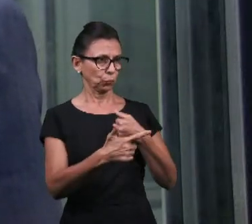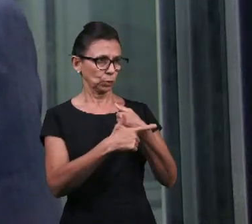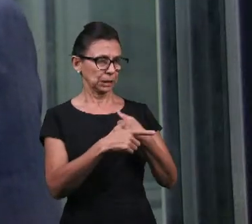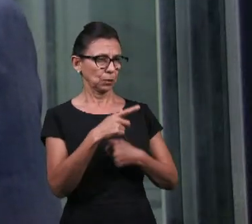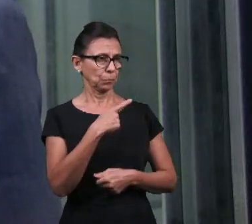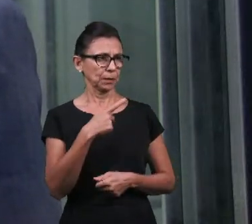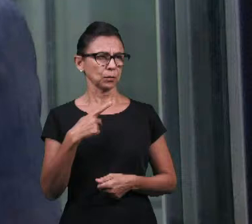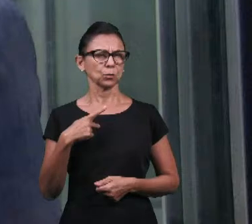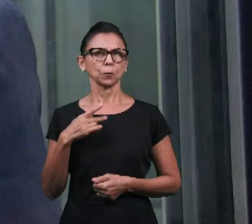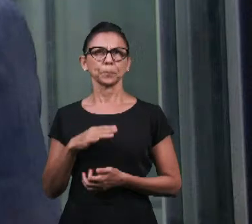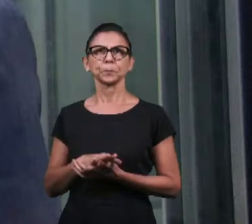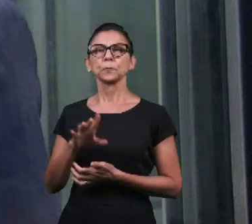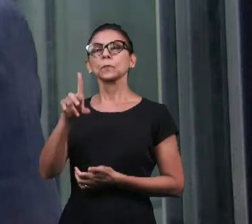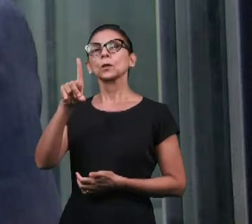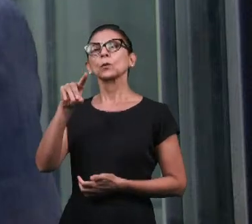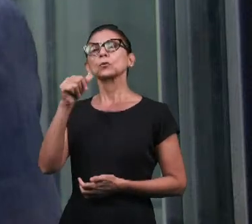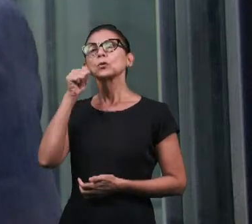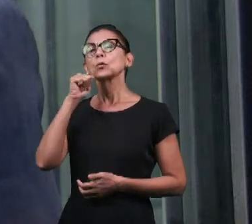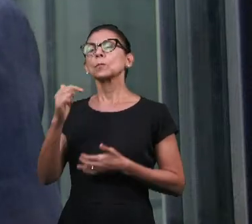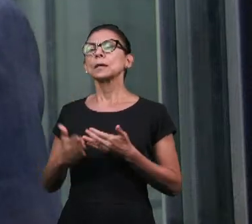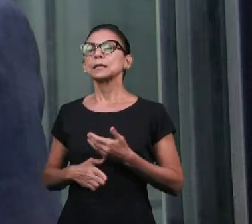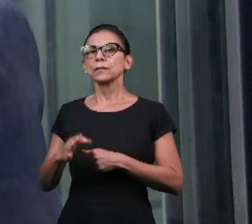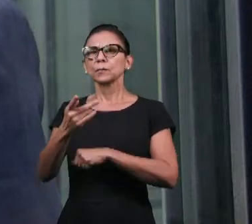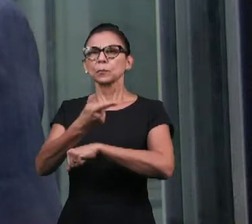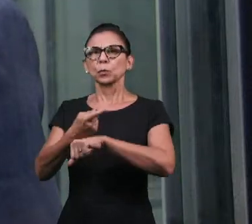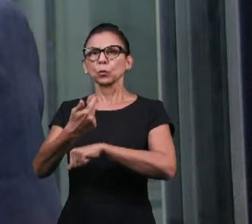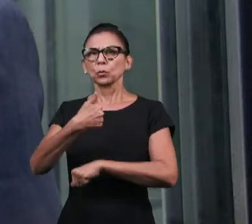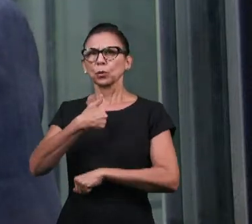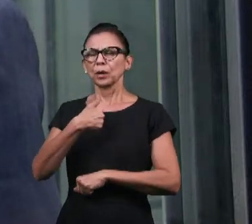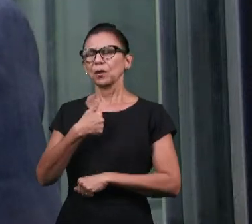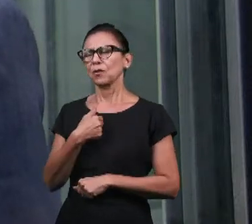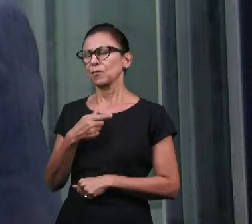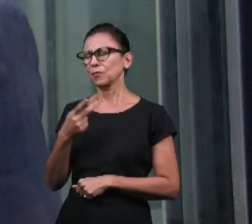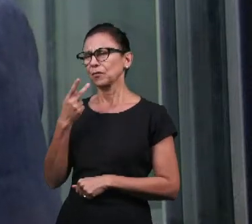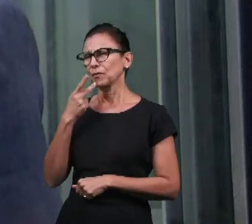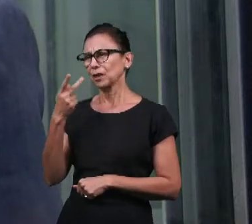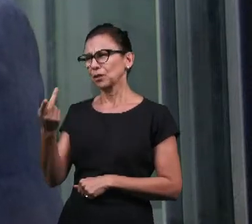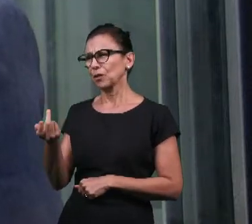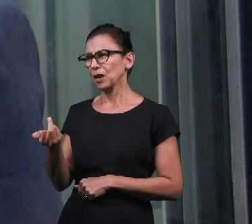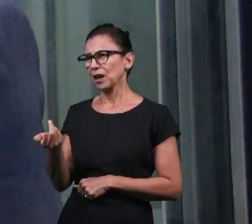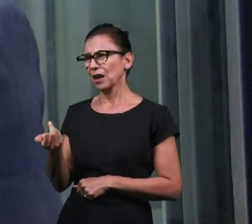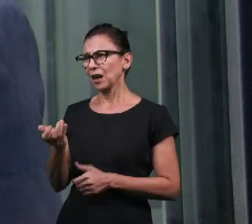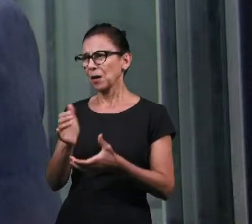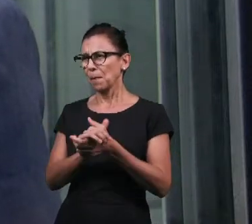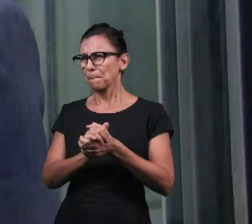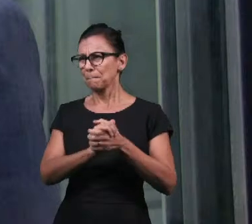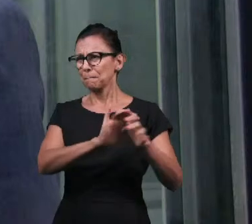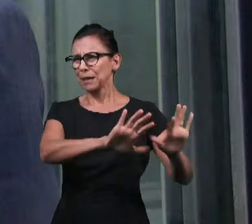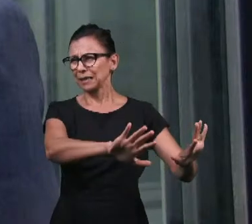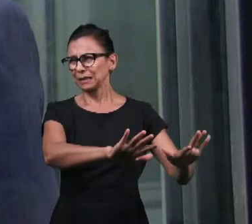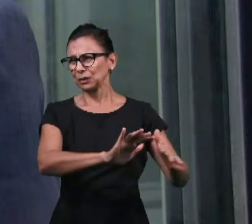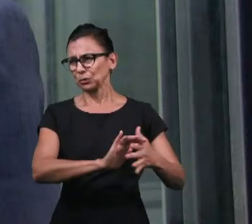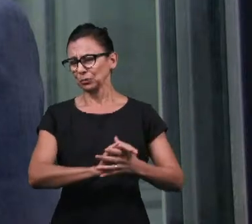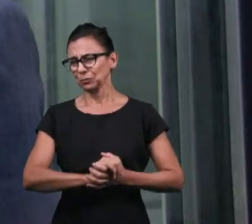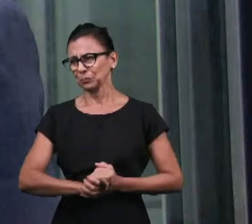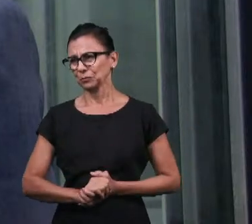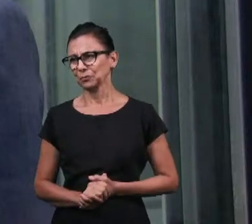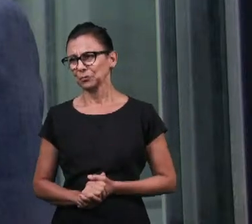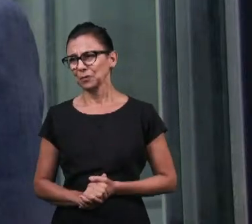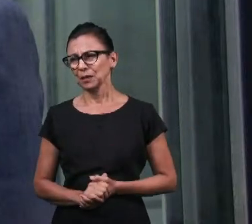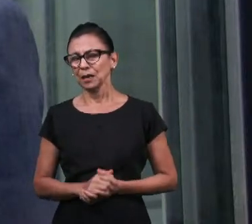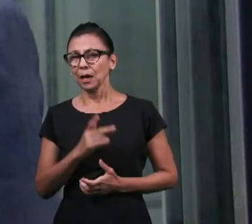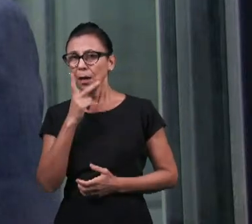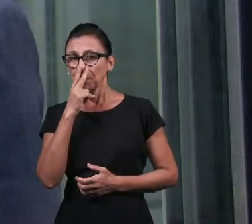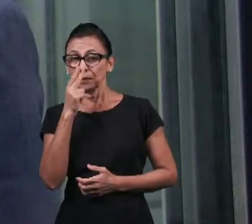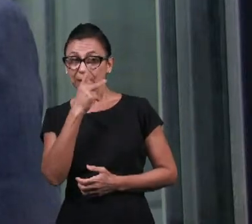uma certa vez por uma senhora que queria se separar do seu marido. Tipo aquela que você contou, só que a